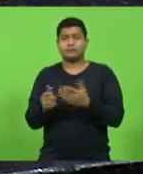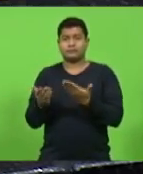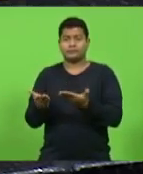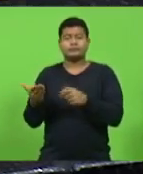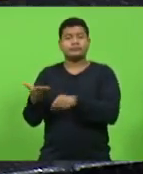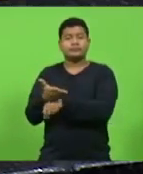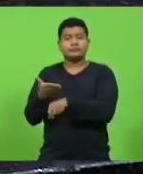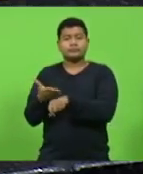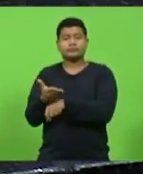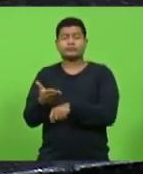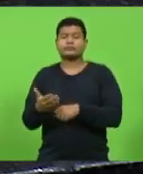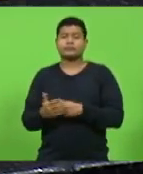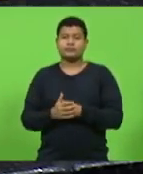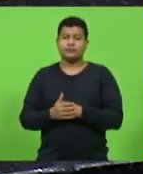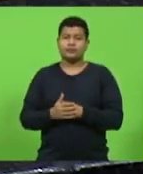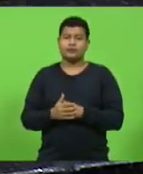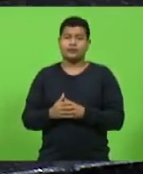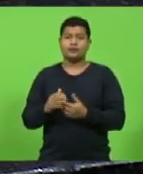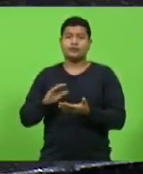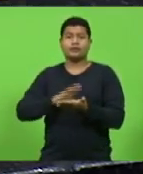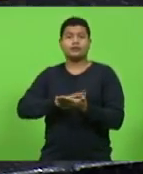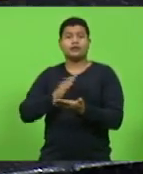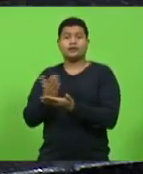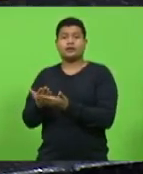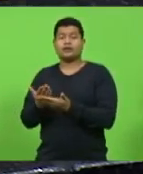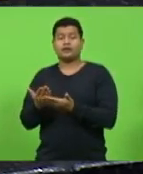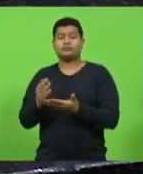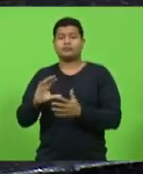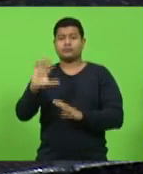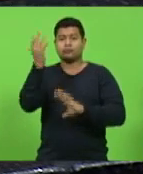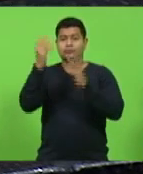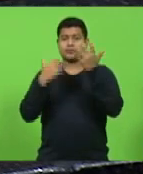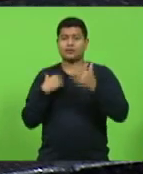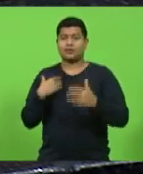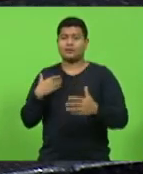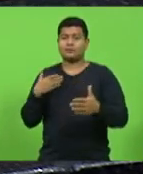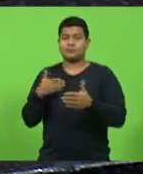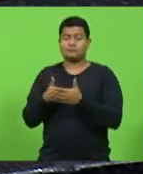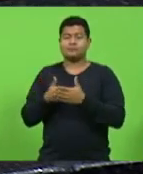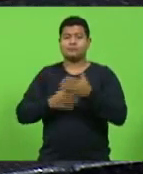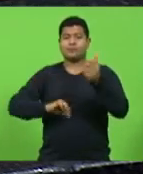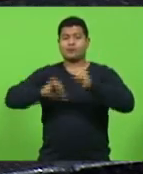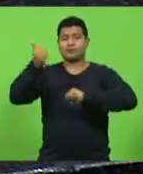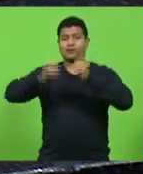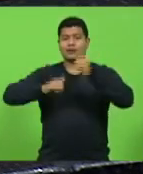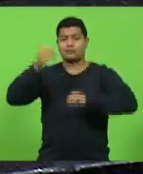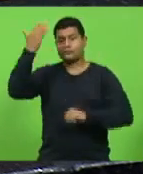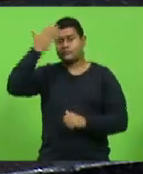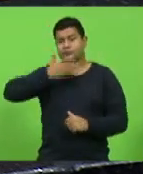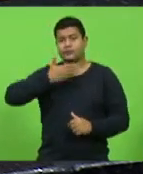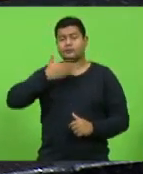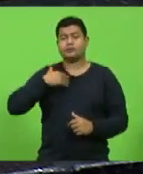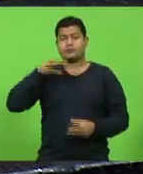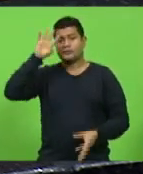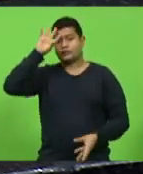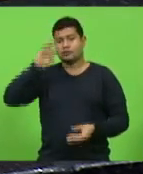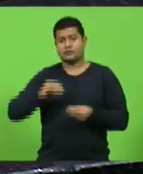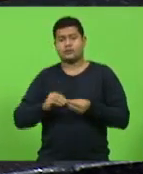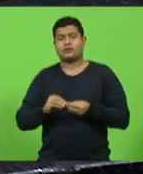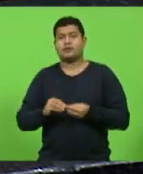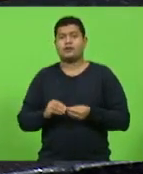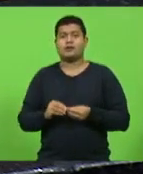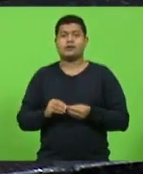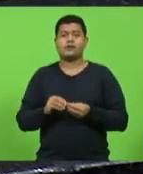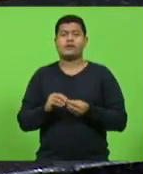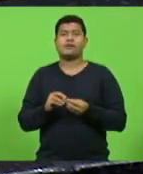Todavia, sua interpretação dos fatos esbarra na análise de provas e a conclusão chegada por